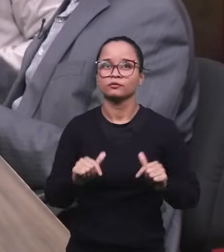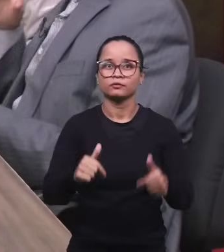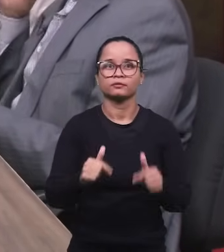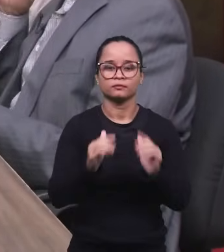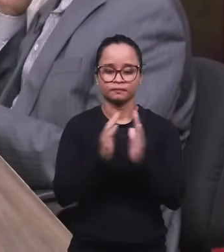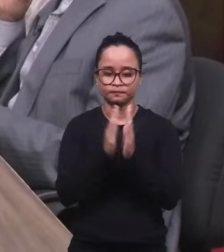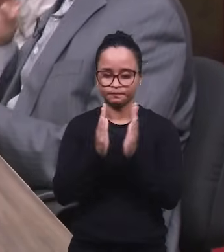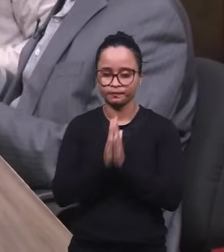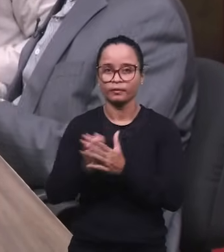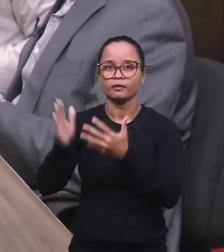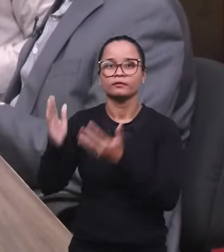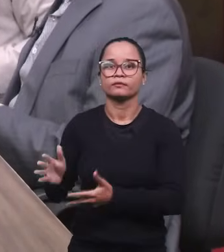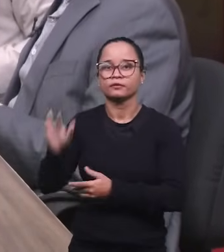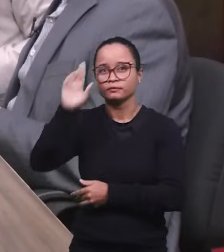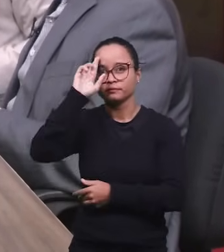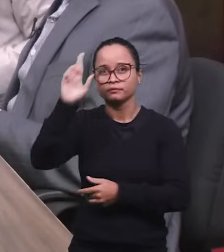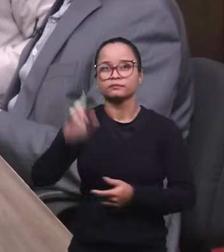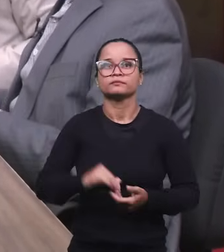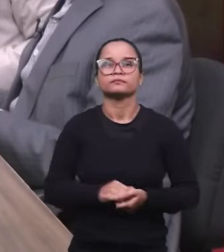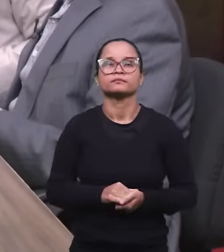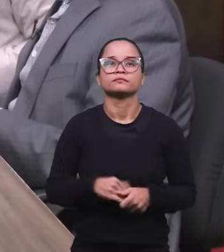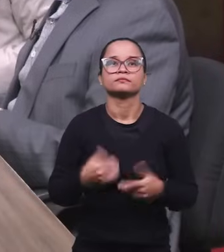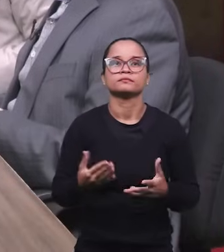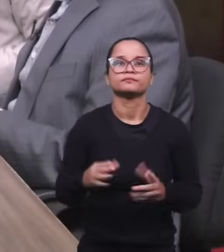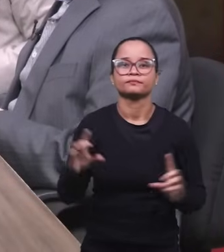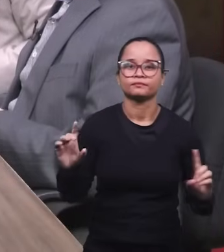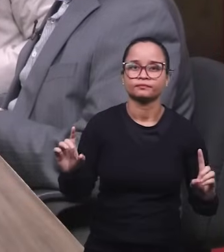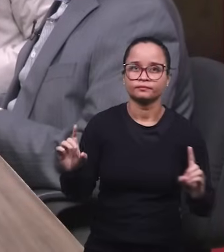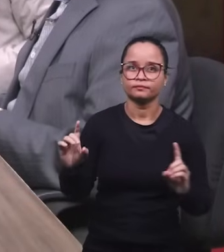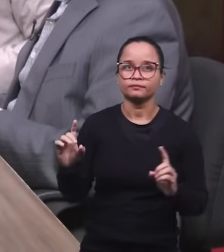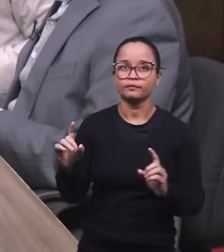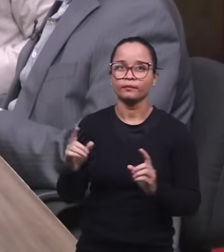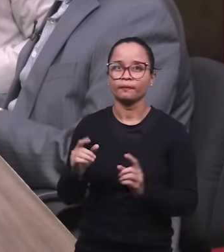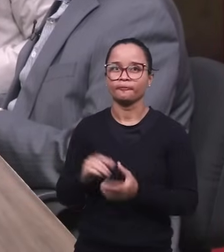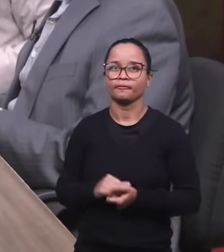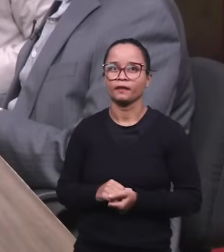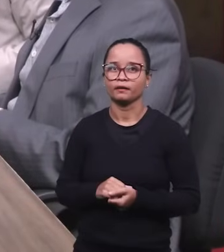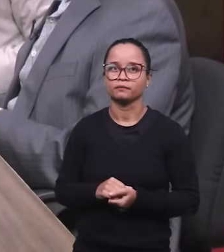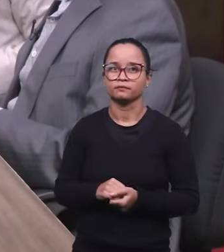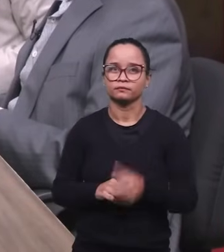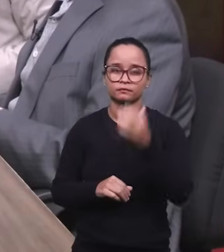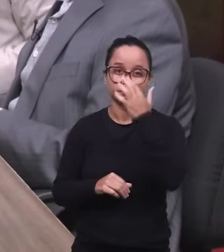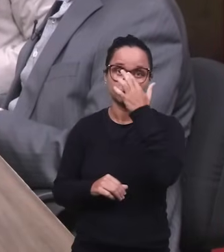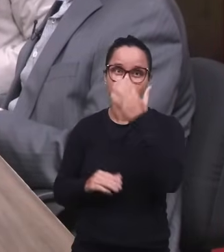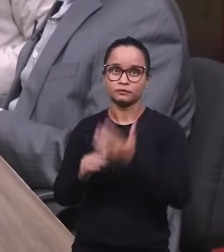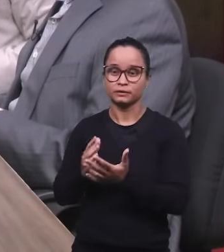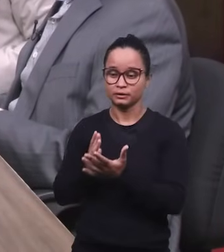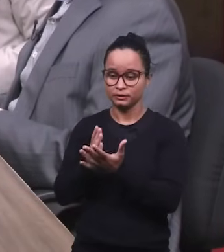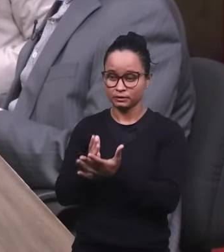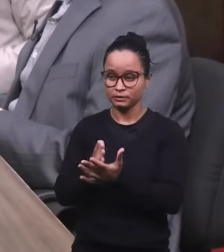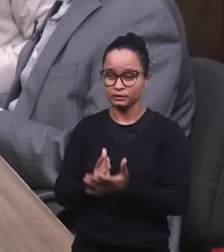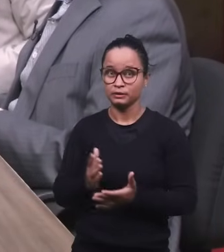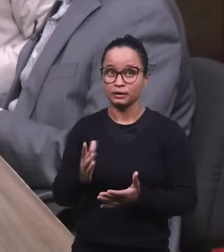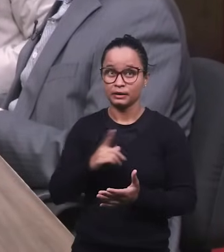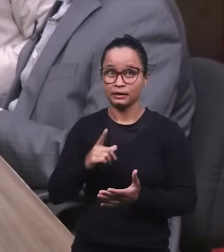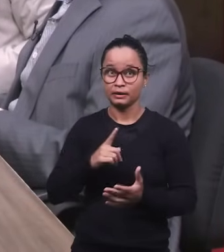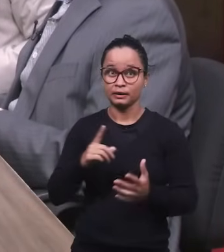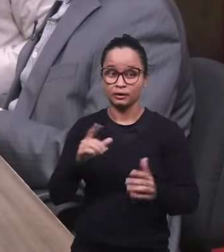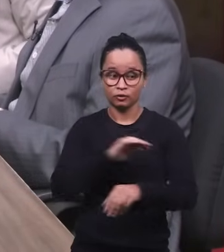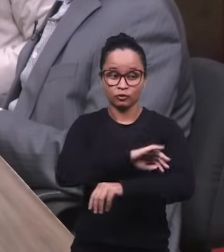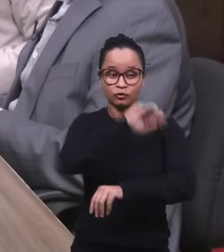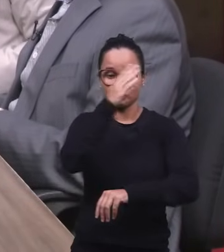na intercessão de alguém que tem sido fiel ao Senhor. O encontro... A palavra diz o seguinte, ó, e andando ela na montanha, num jumento, desceu